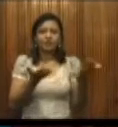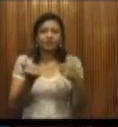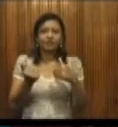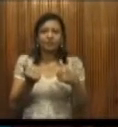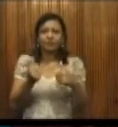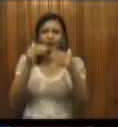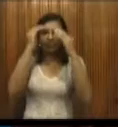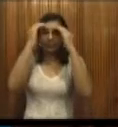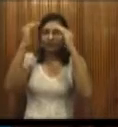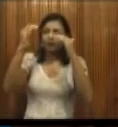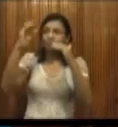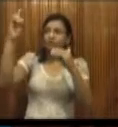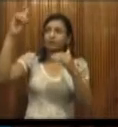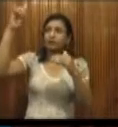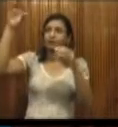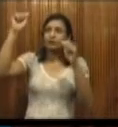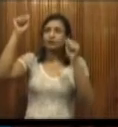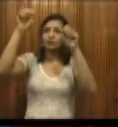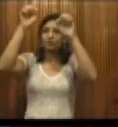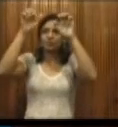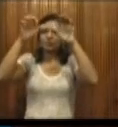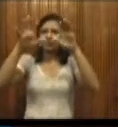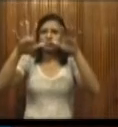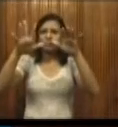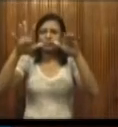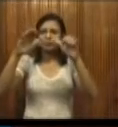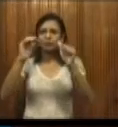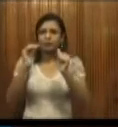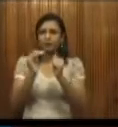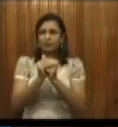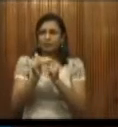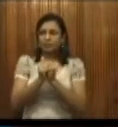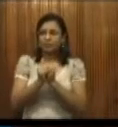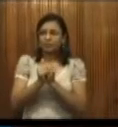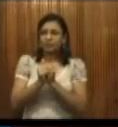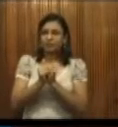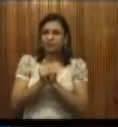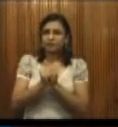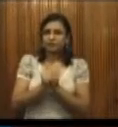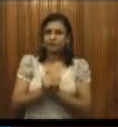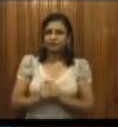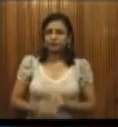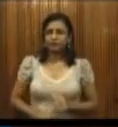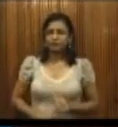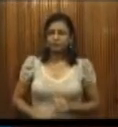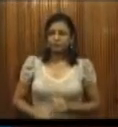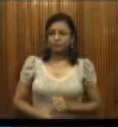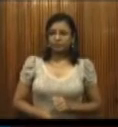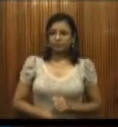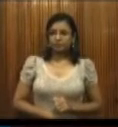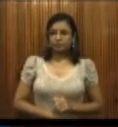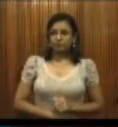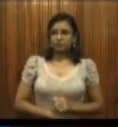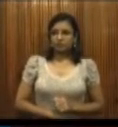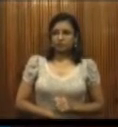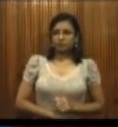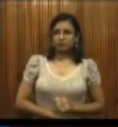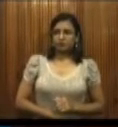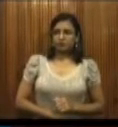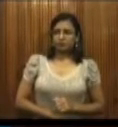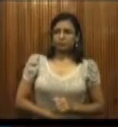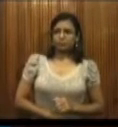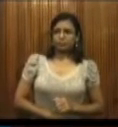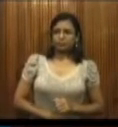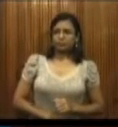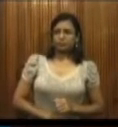nos abençoe. Eu vou lhes pedir neste momento para curvarem suas cabeças. E olha, cada um agora,